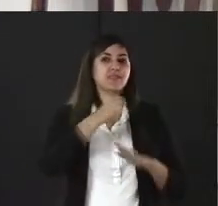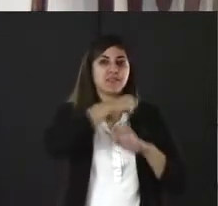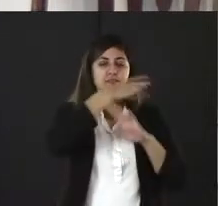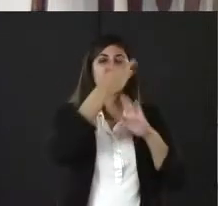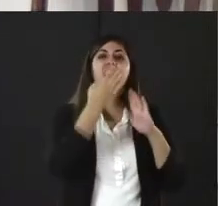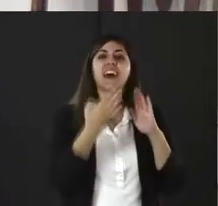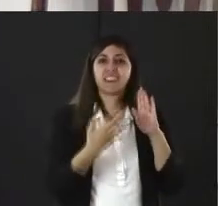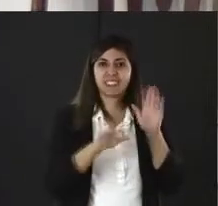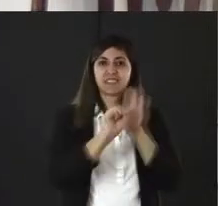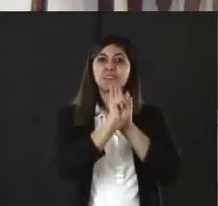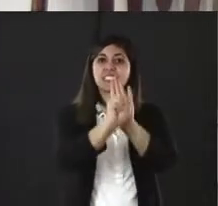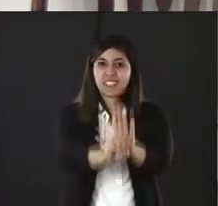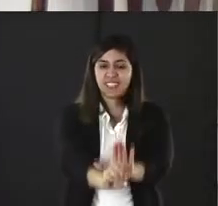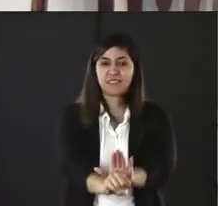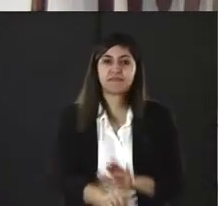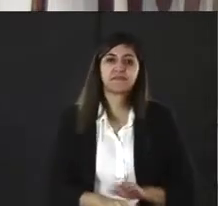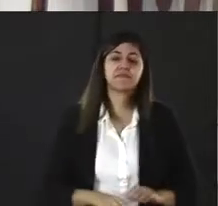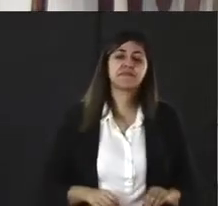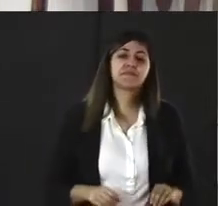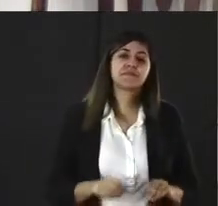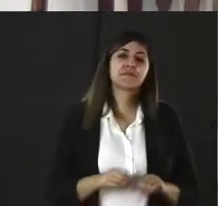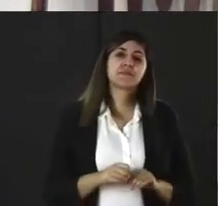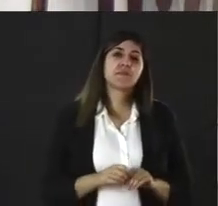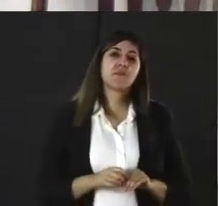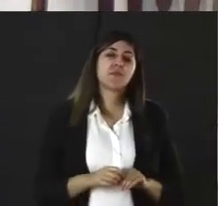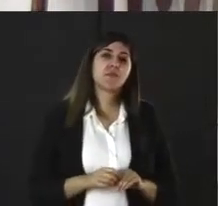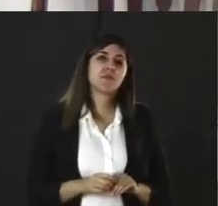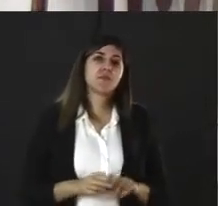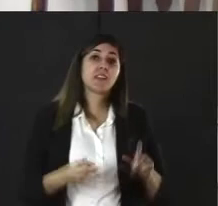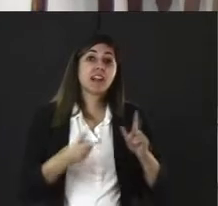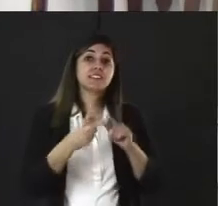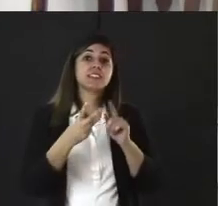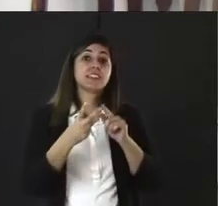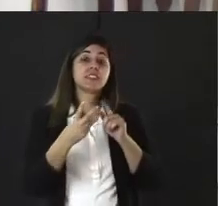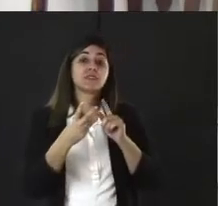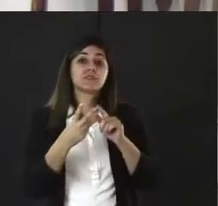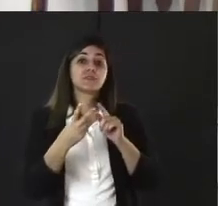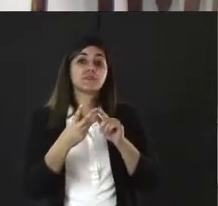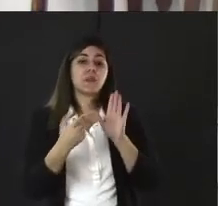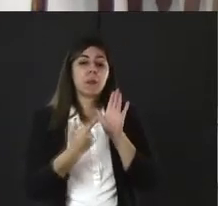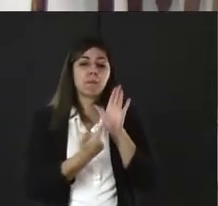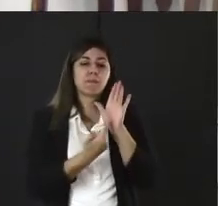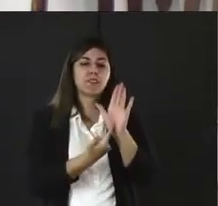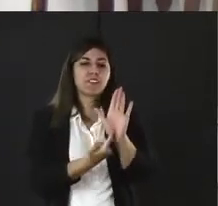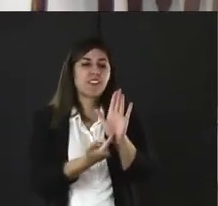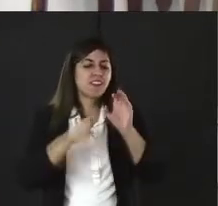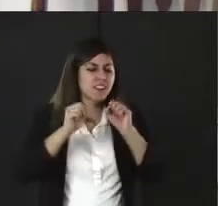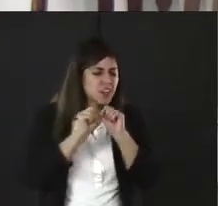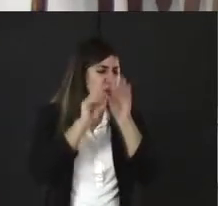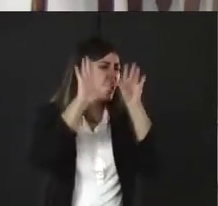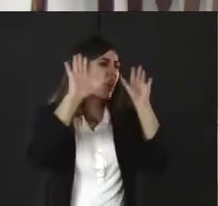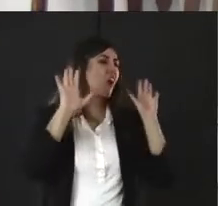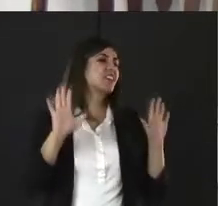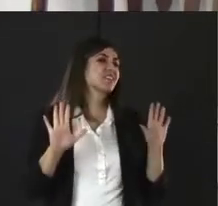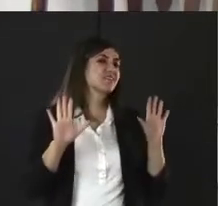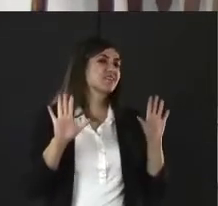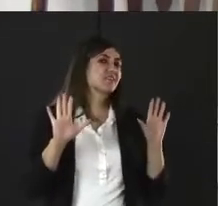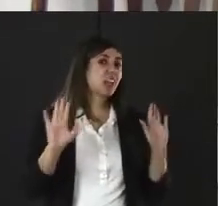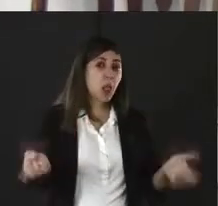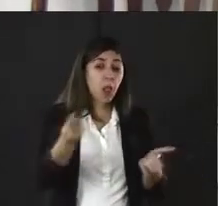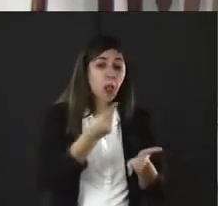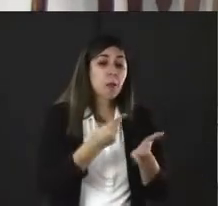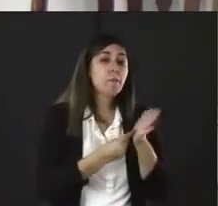no versículo inclusive a segunda parte é a manifestação da sua glória e